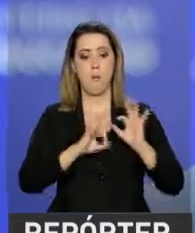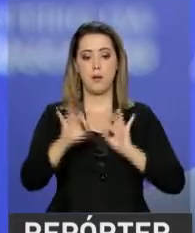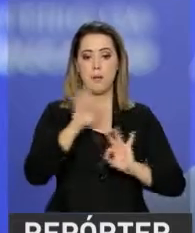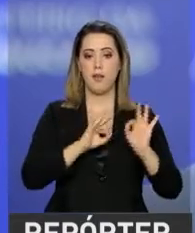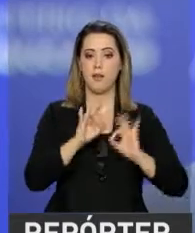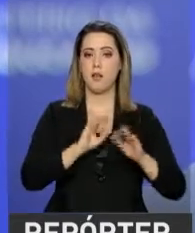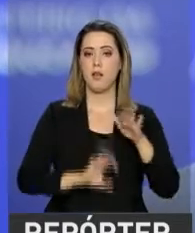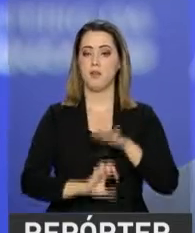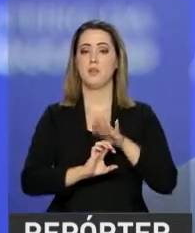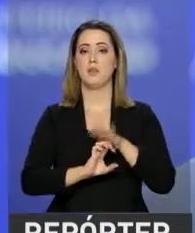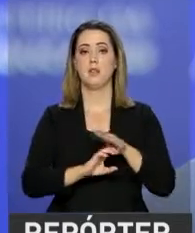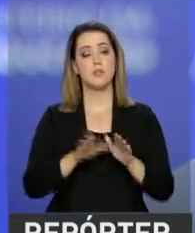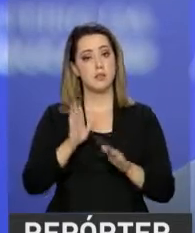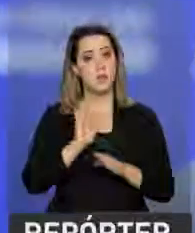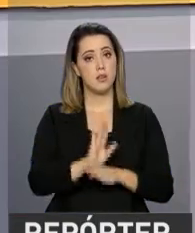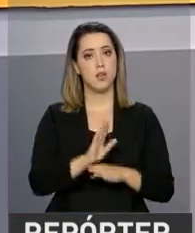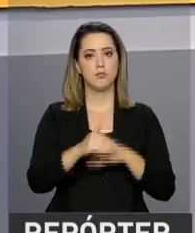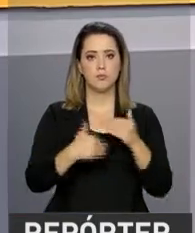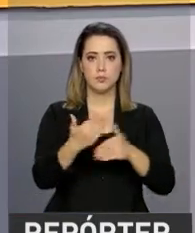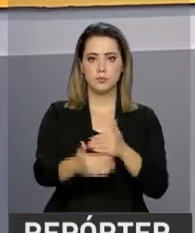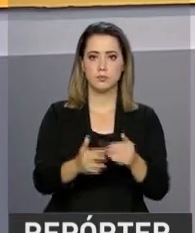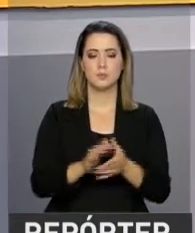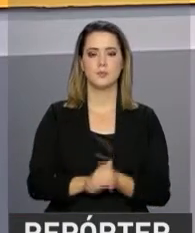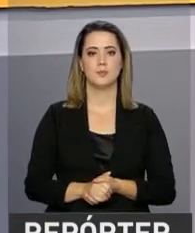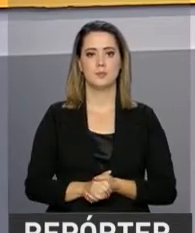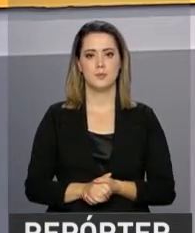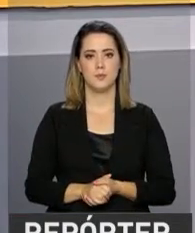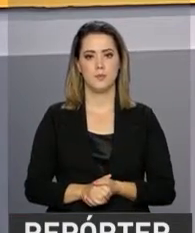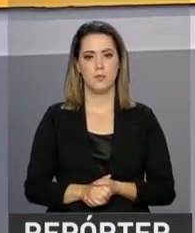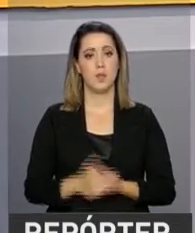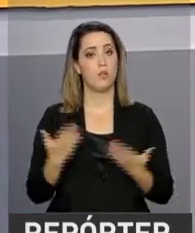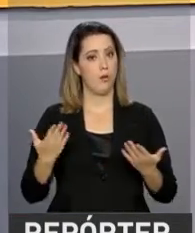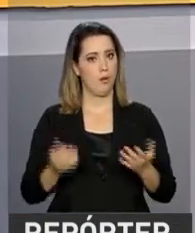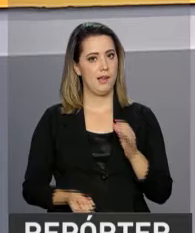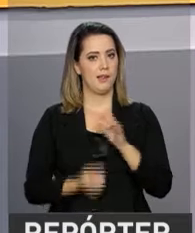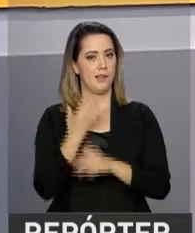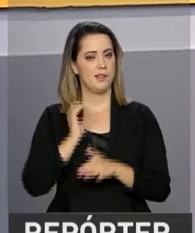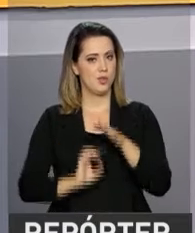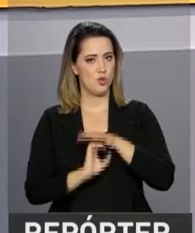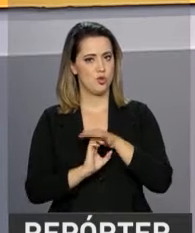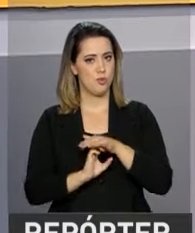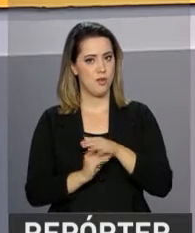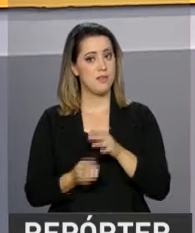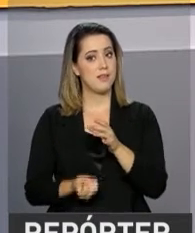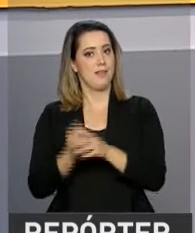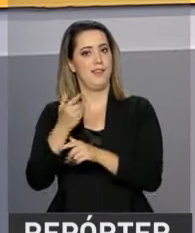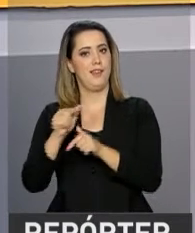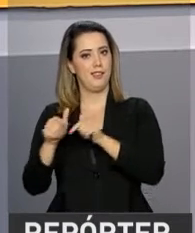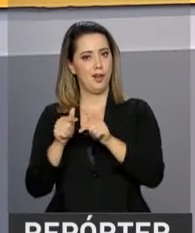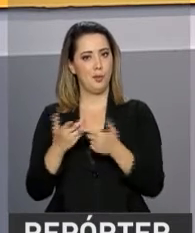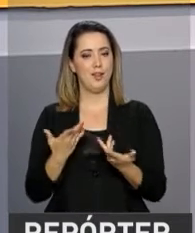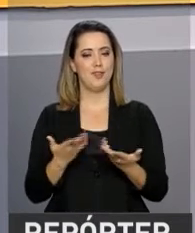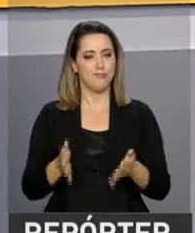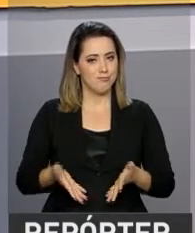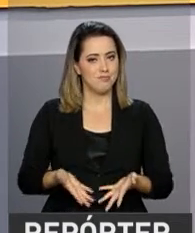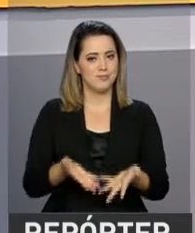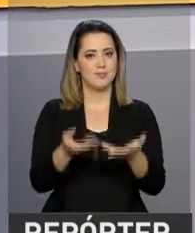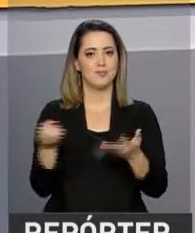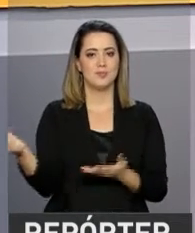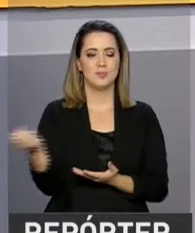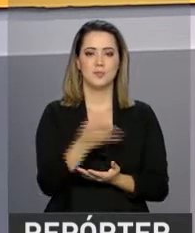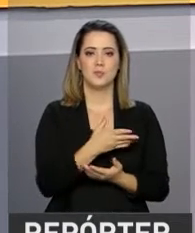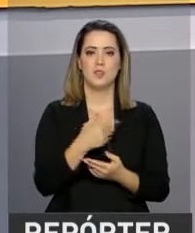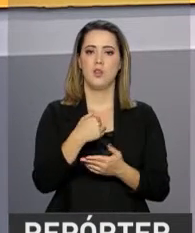e que isso ajuda a sustentabilidade e o empreendedorismo gera empregos para estimular a criação de novos negócios